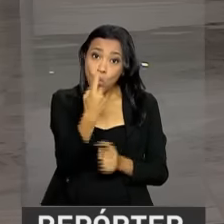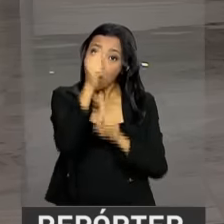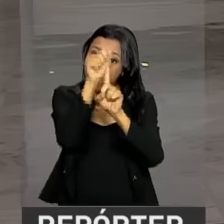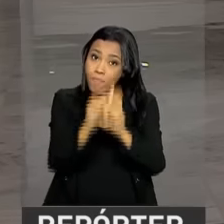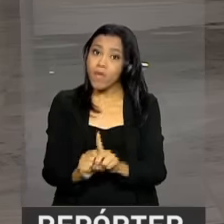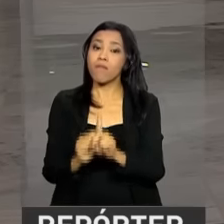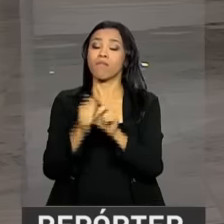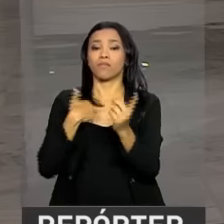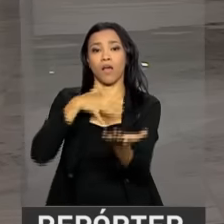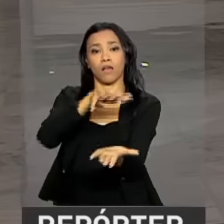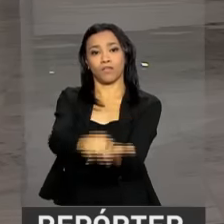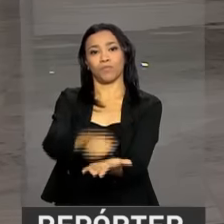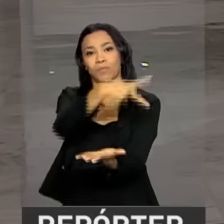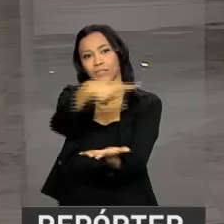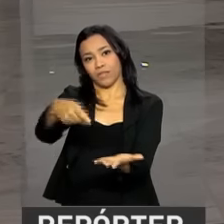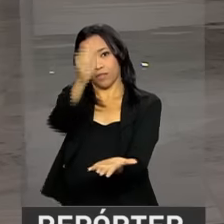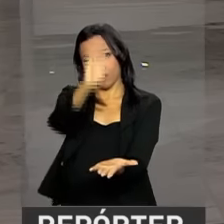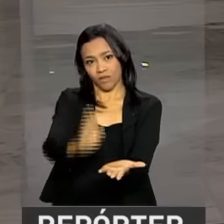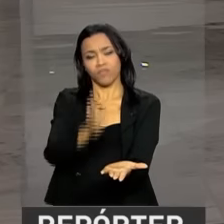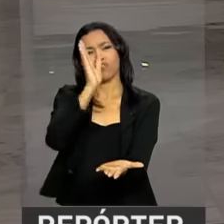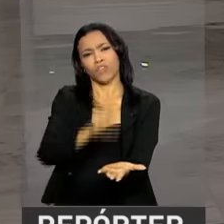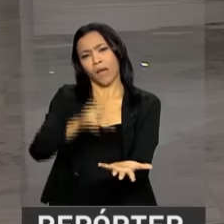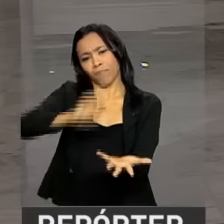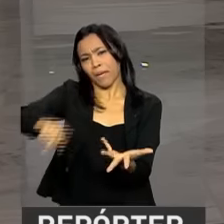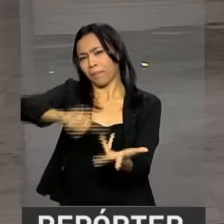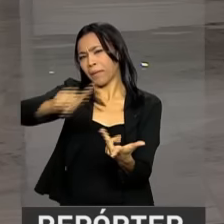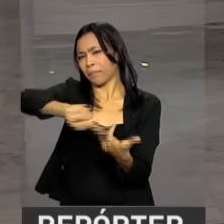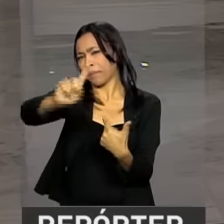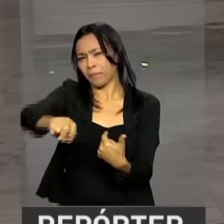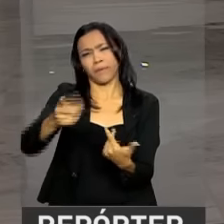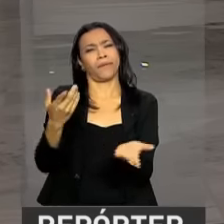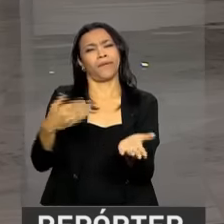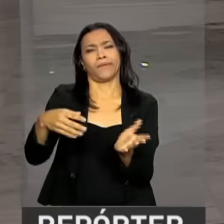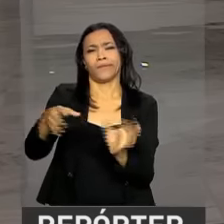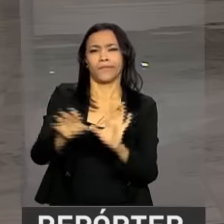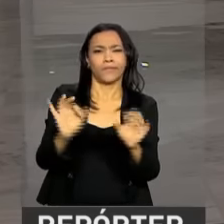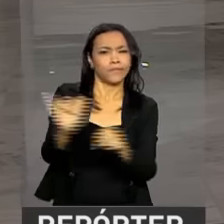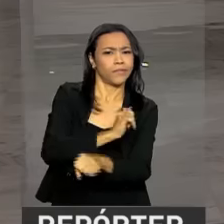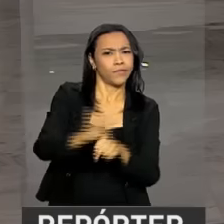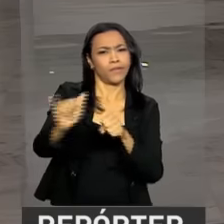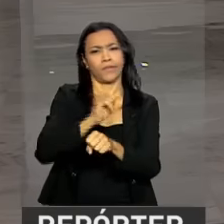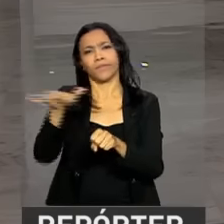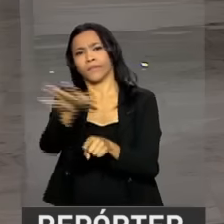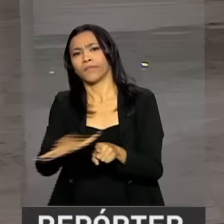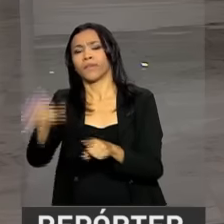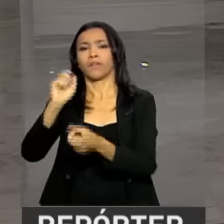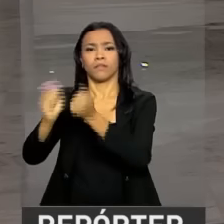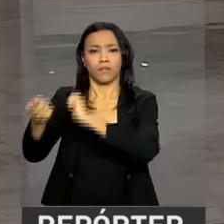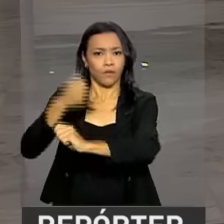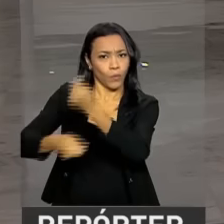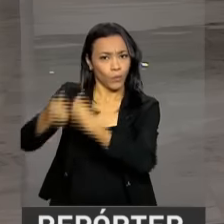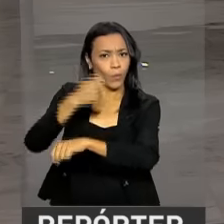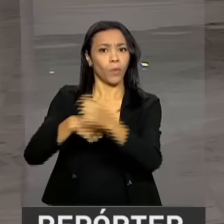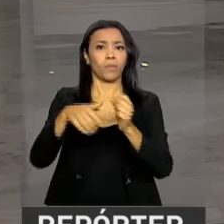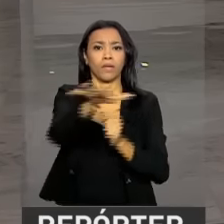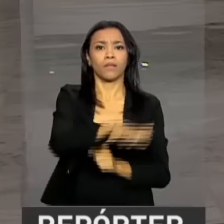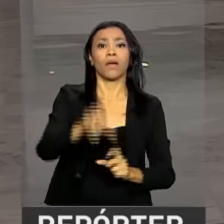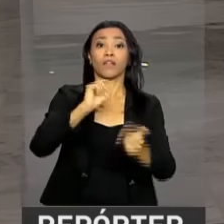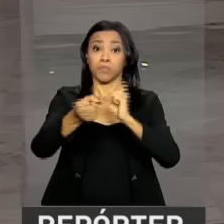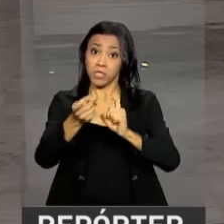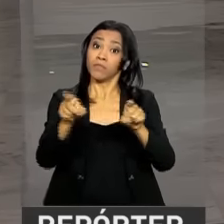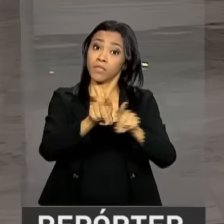frente do cargo nesse período foram anunciadas várias medidas aí medidas econômicas medidas administ e também